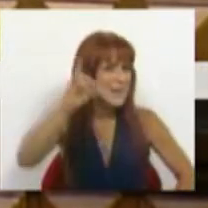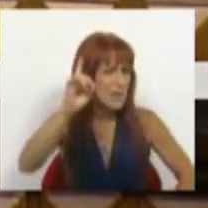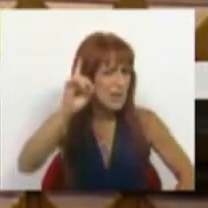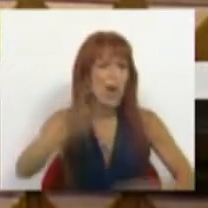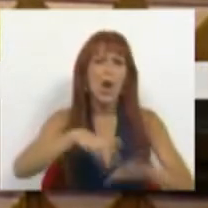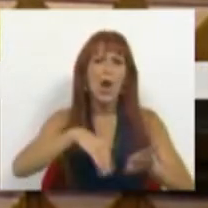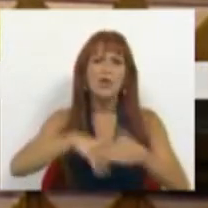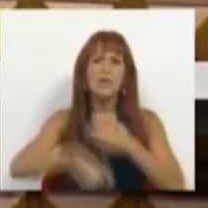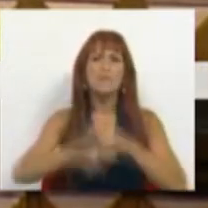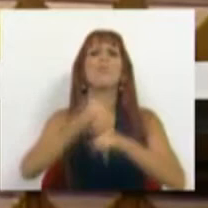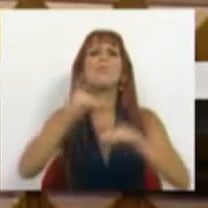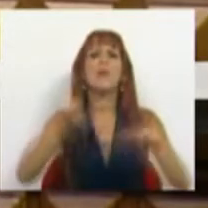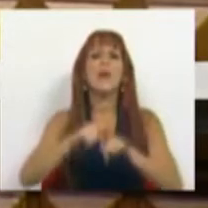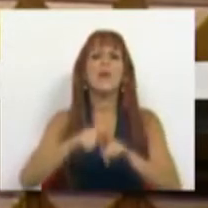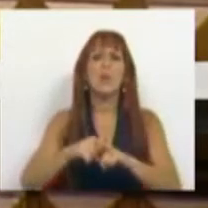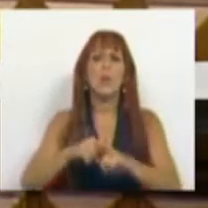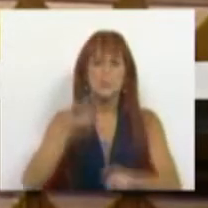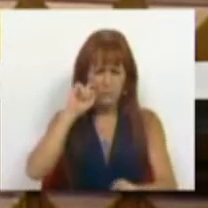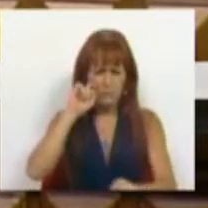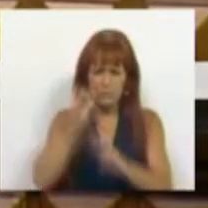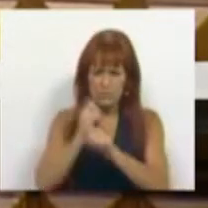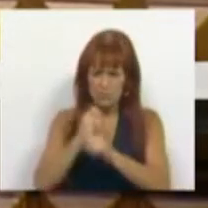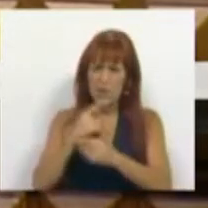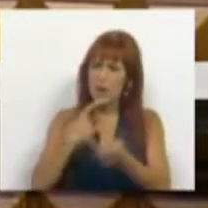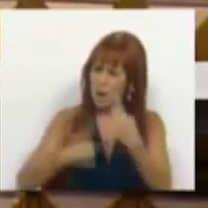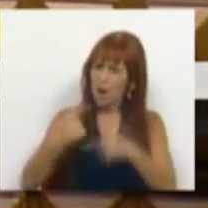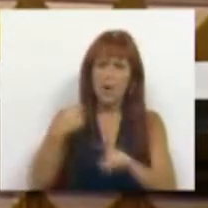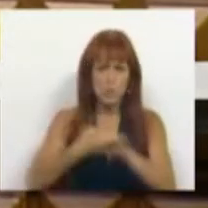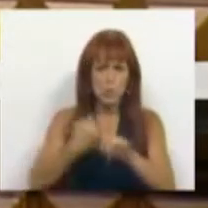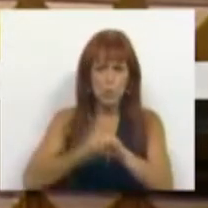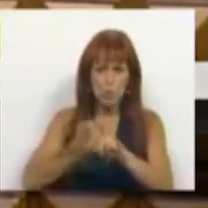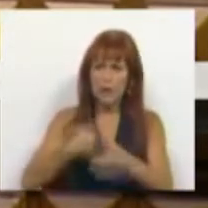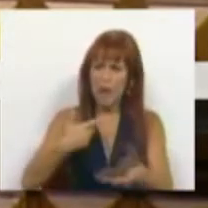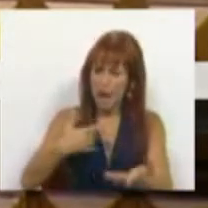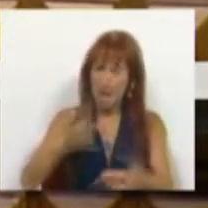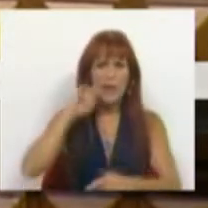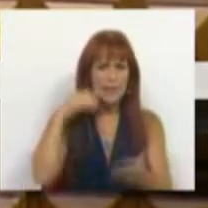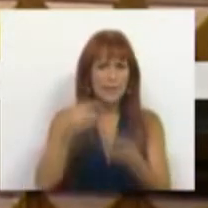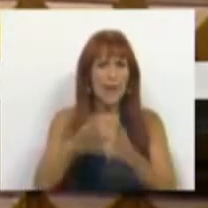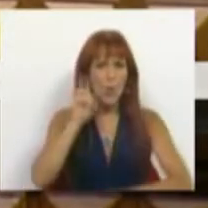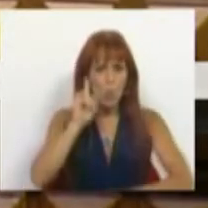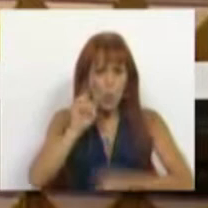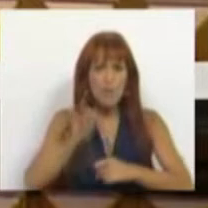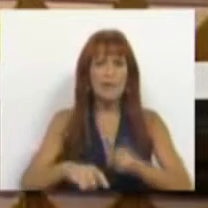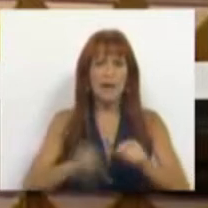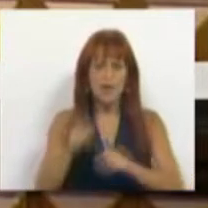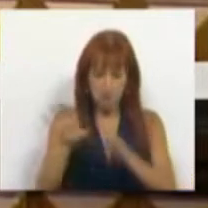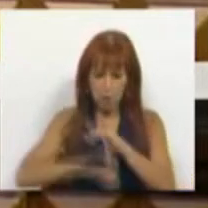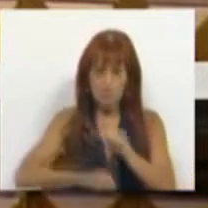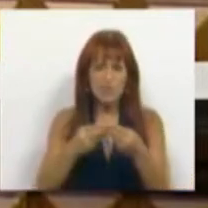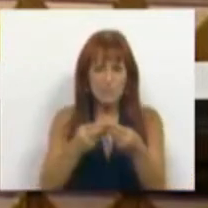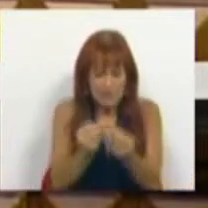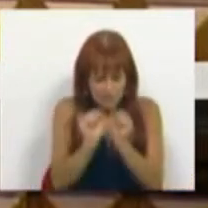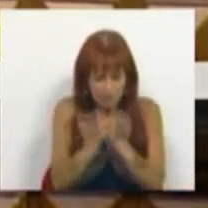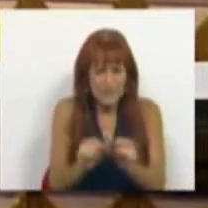fazemo-lo devido à sua persistência nesta luta justíssima pela garantia de qualidade das condições